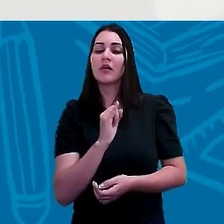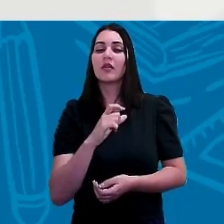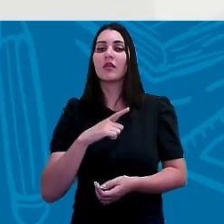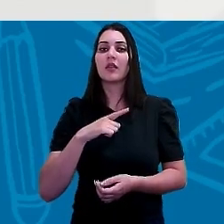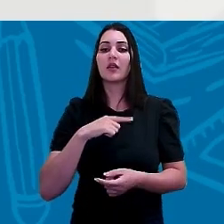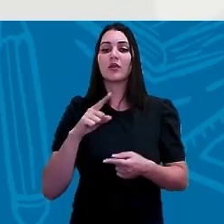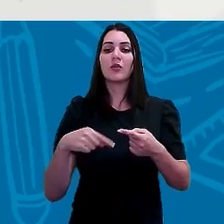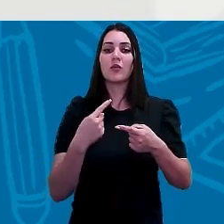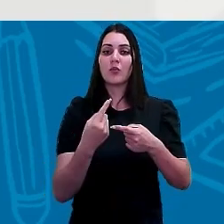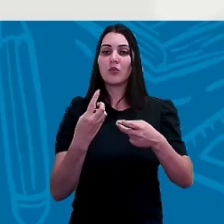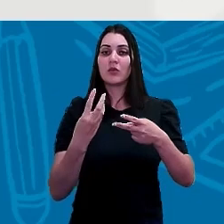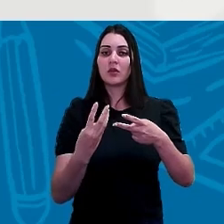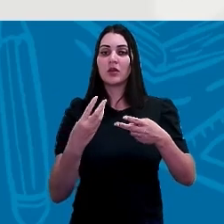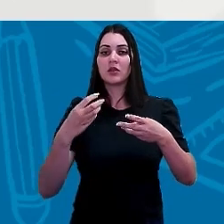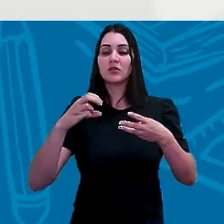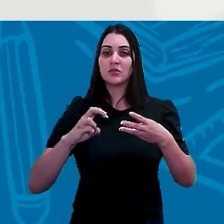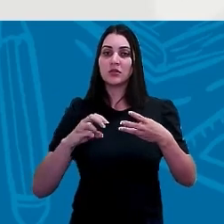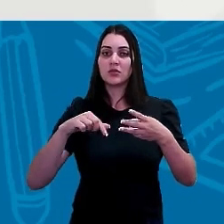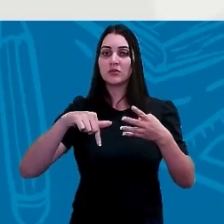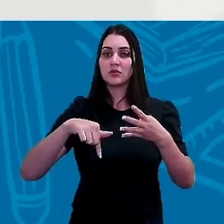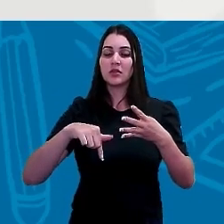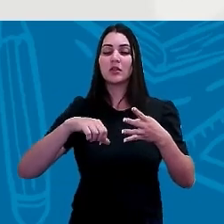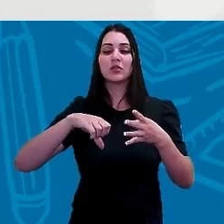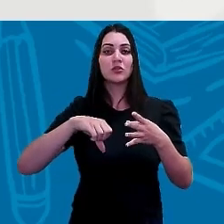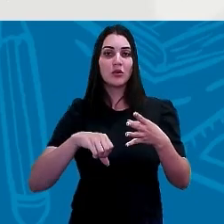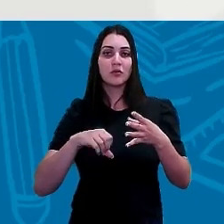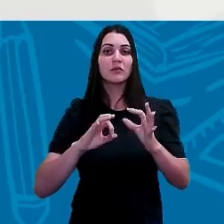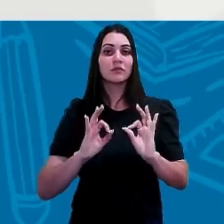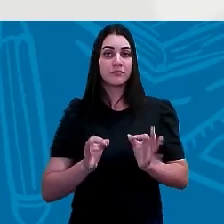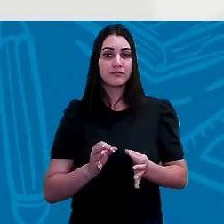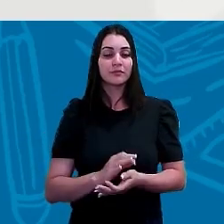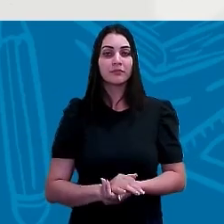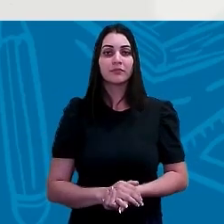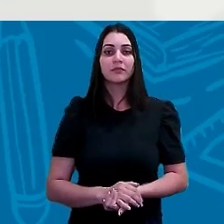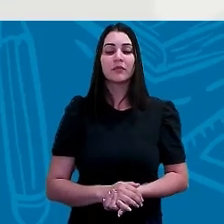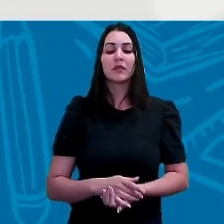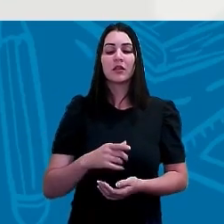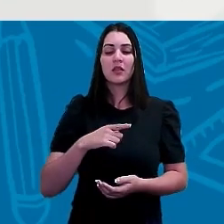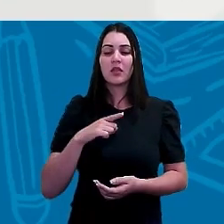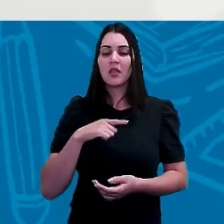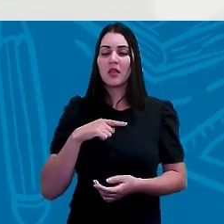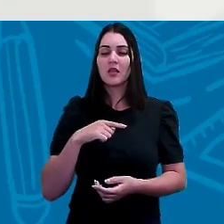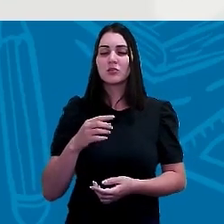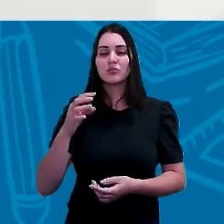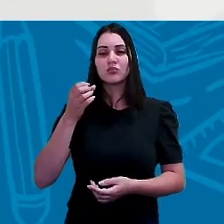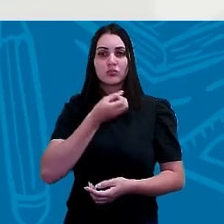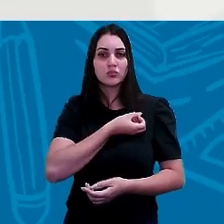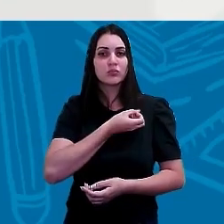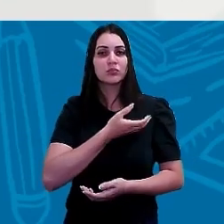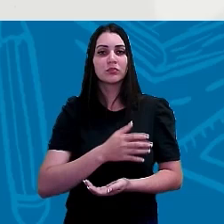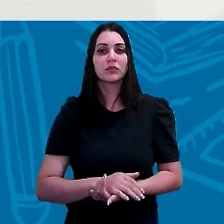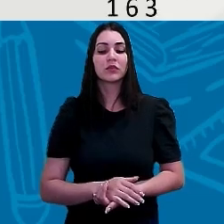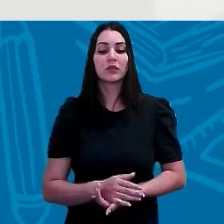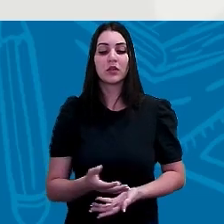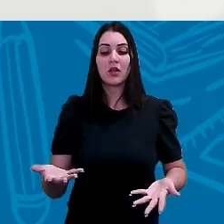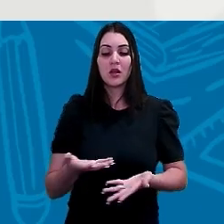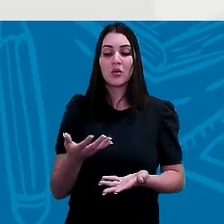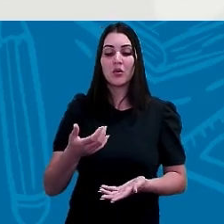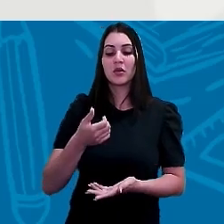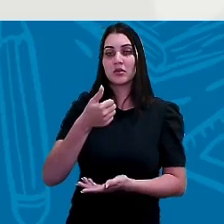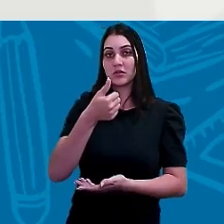3, 5, 7 e 9, tá? Pegou aí os números, não foi? Agora vamos pegar aquele